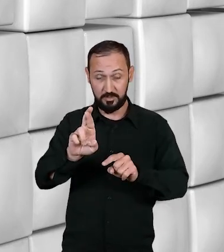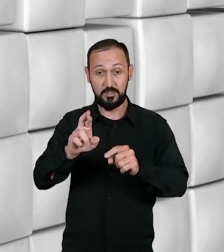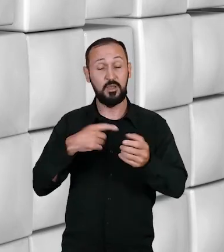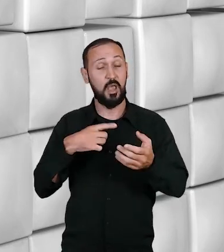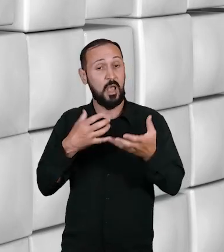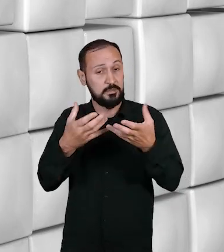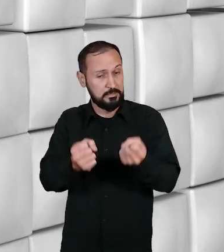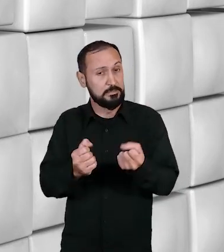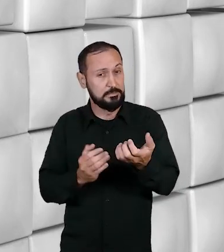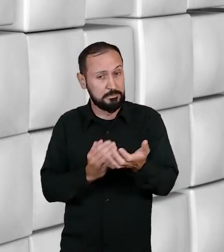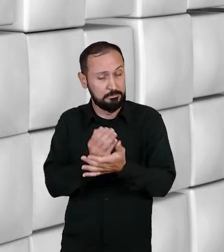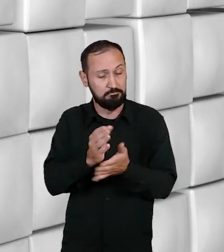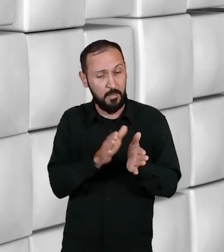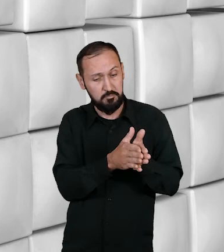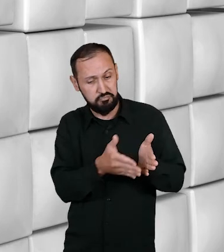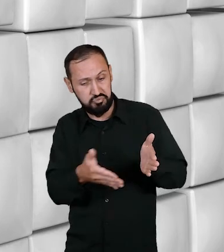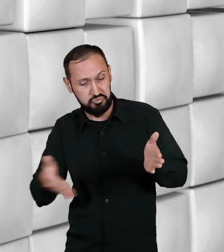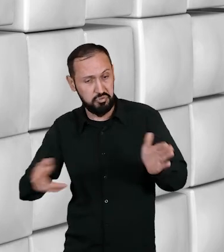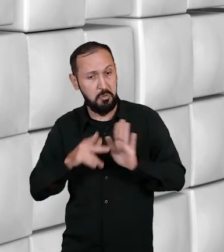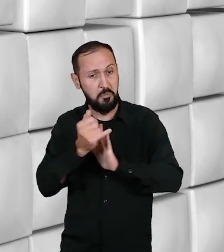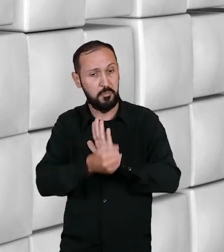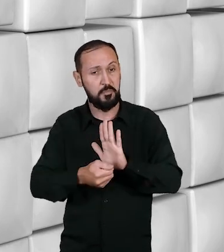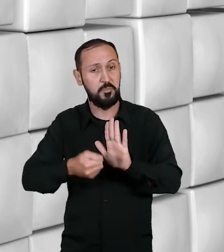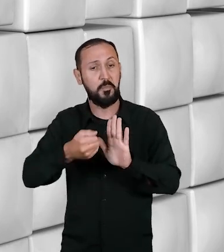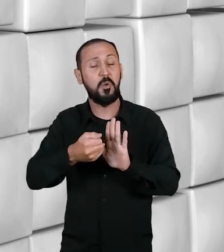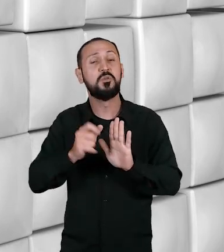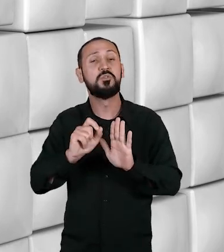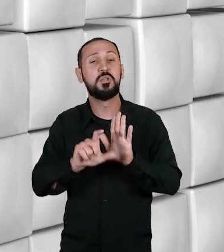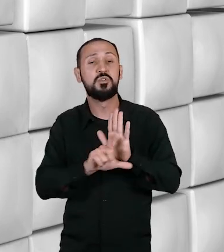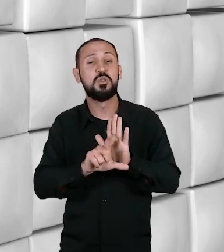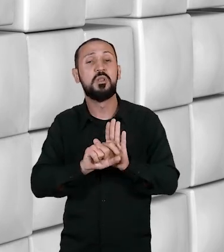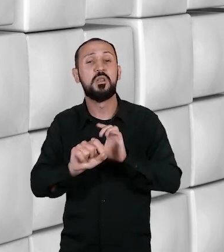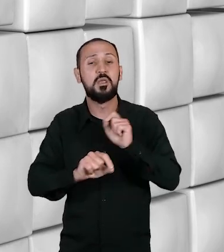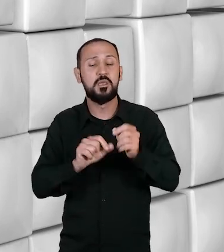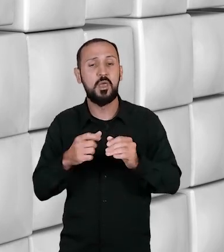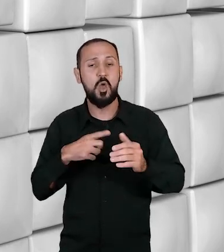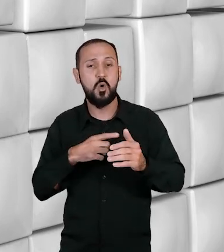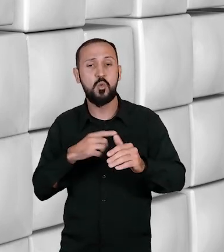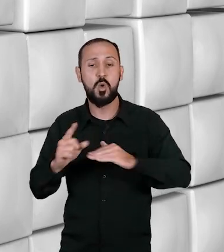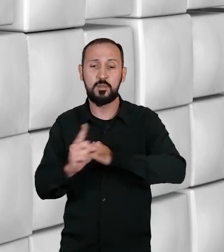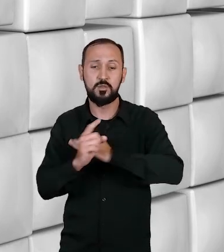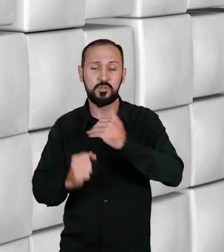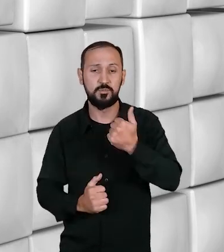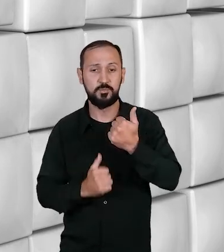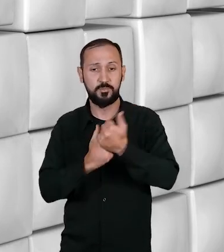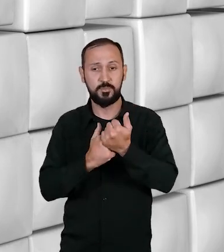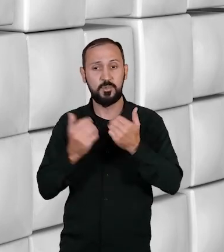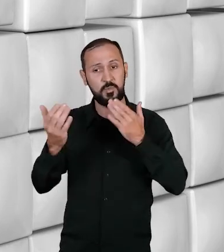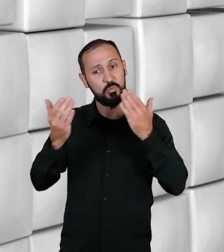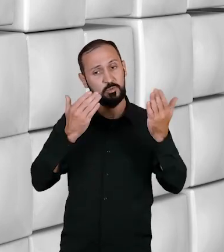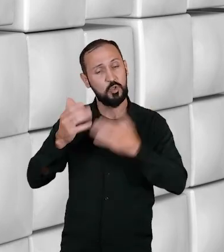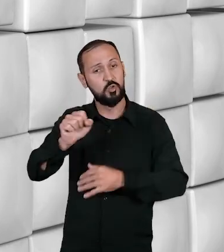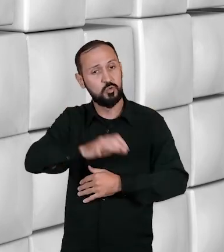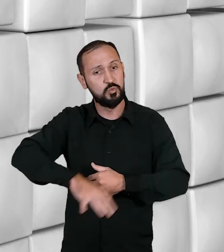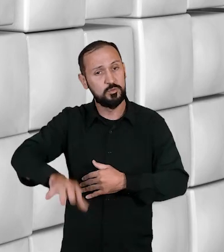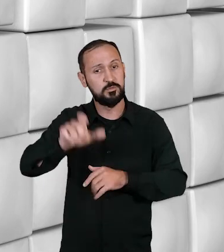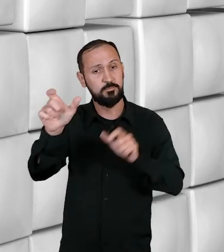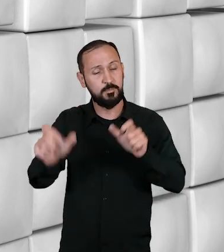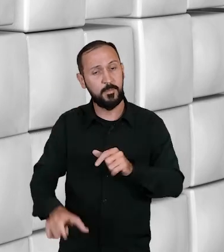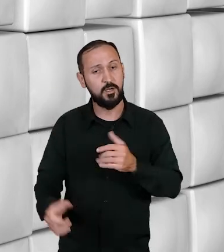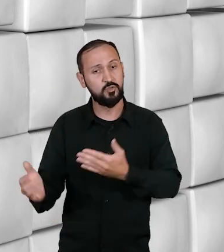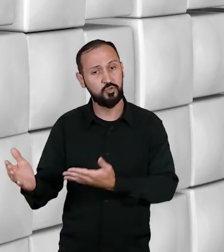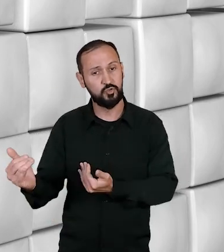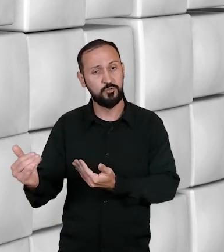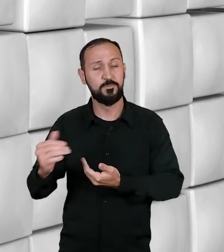Redação é favorável à tramitação de projeto que cria o Serviço de Apoio Psicológico e Social